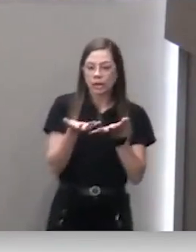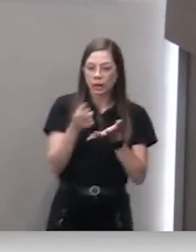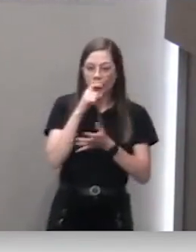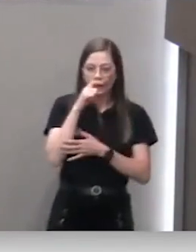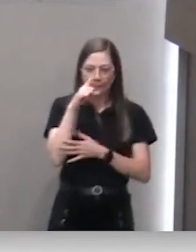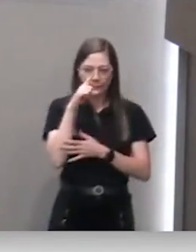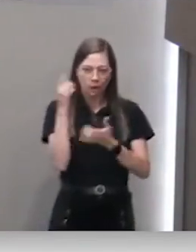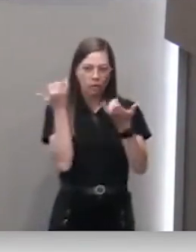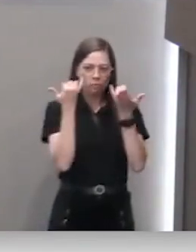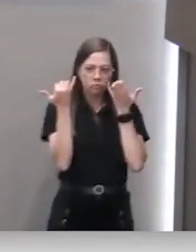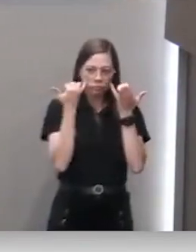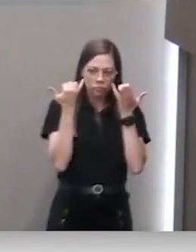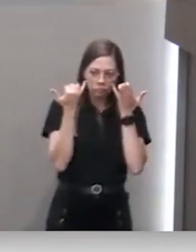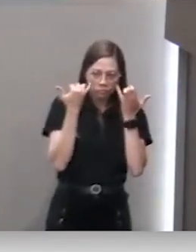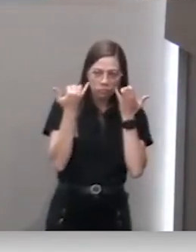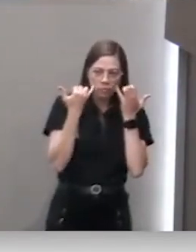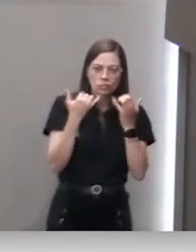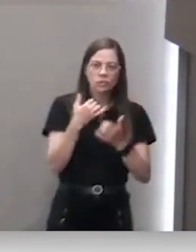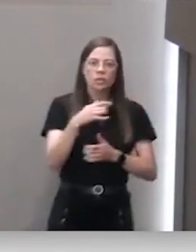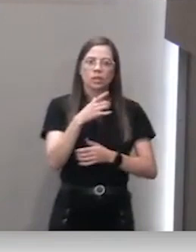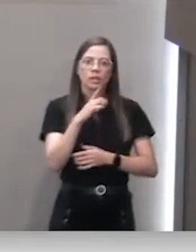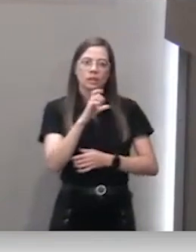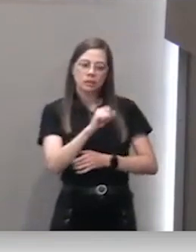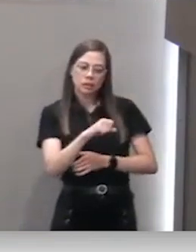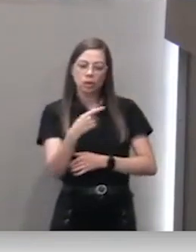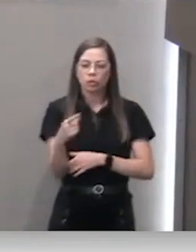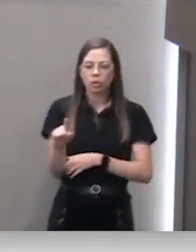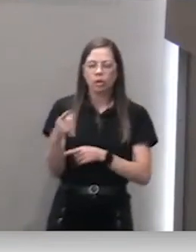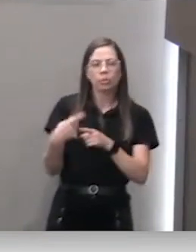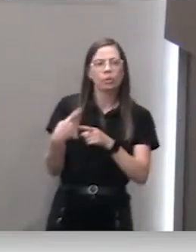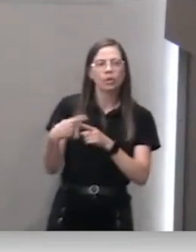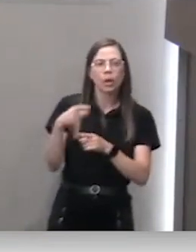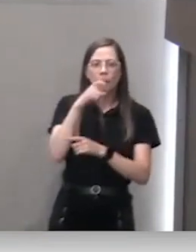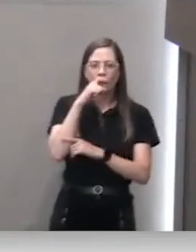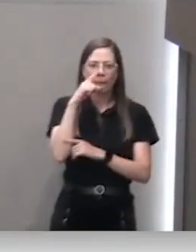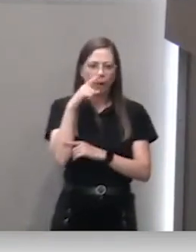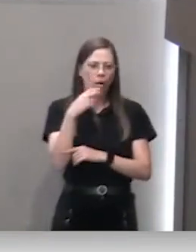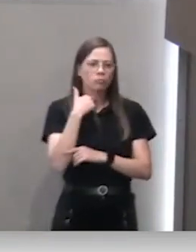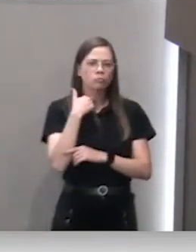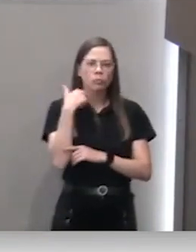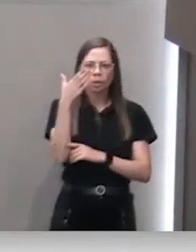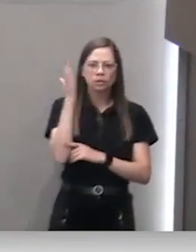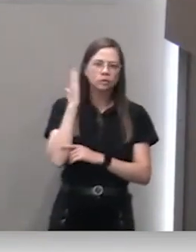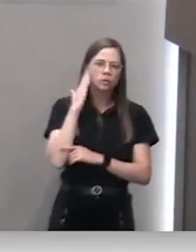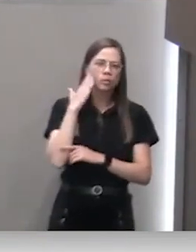sejam informados se vai ser tido uma atividade, por que os pais não podem saber?